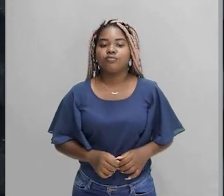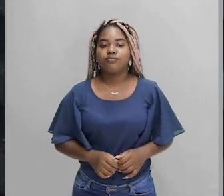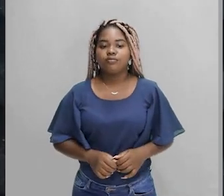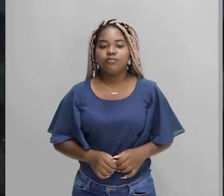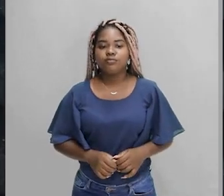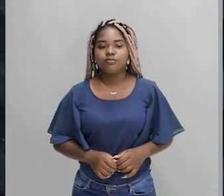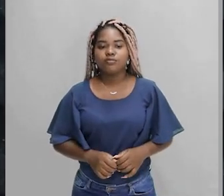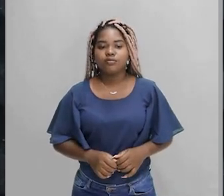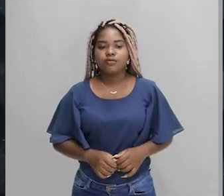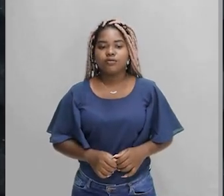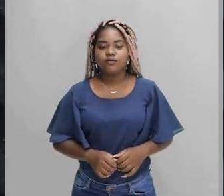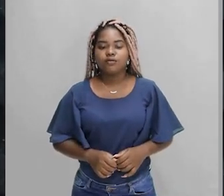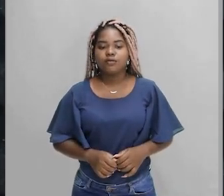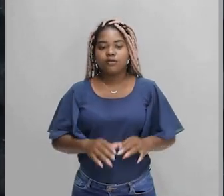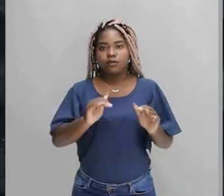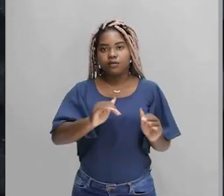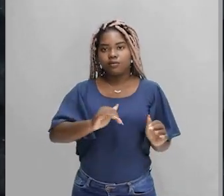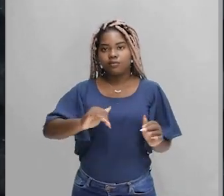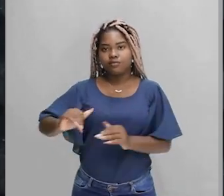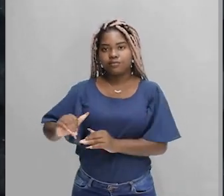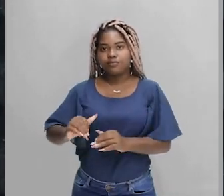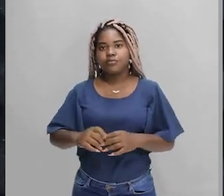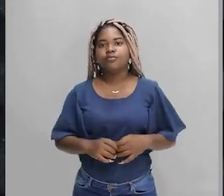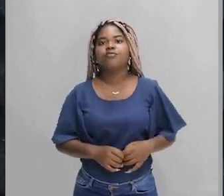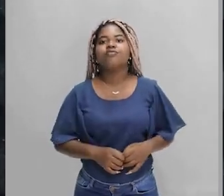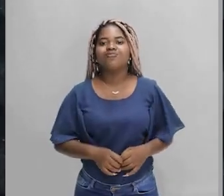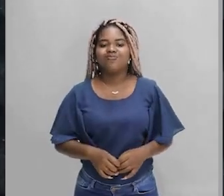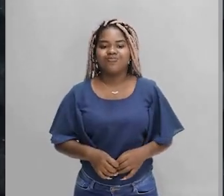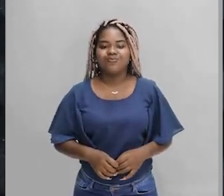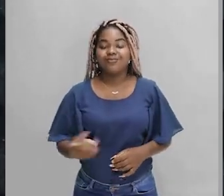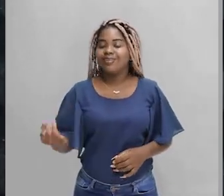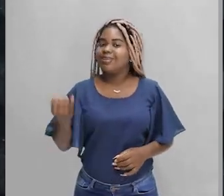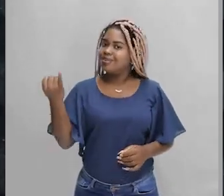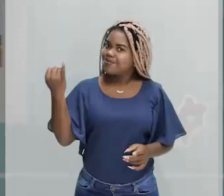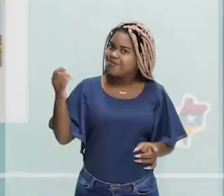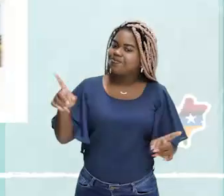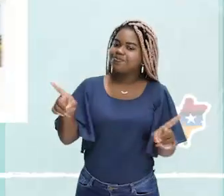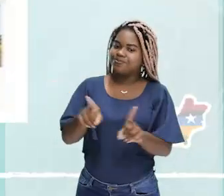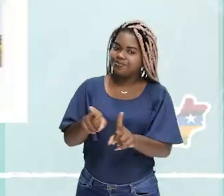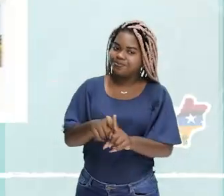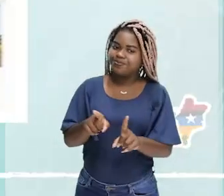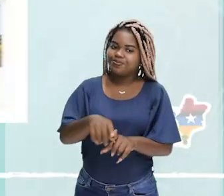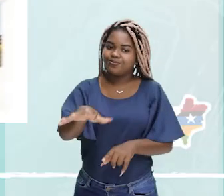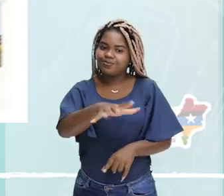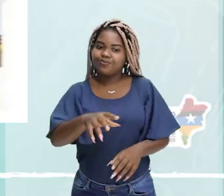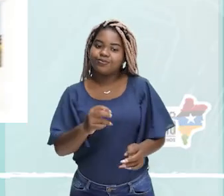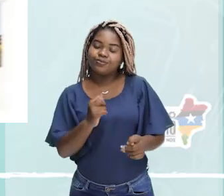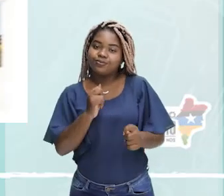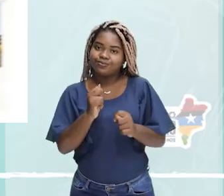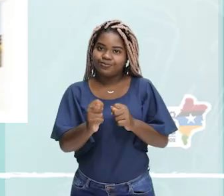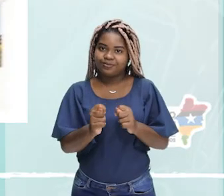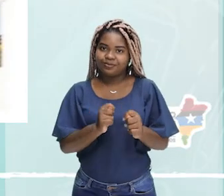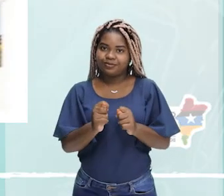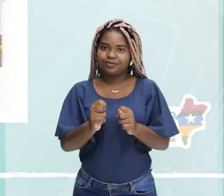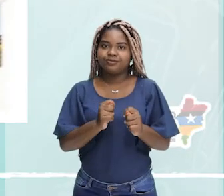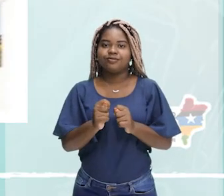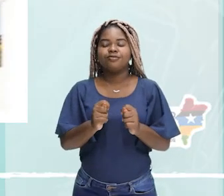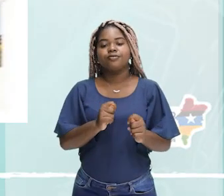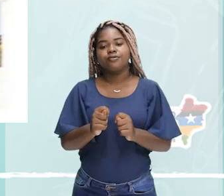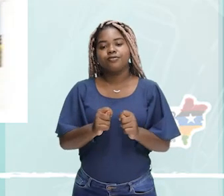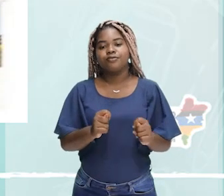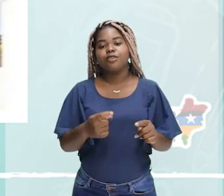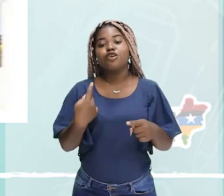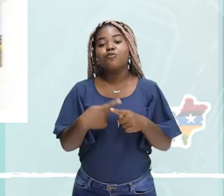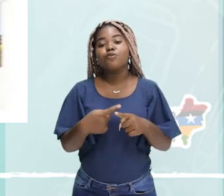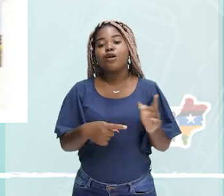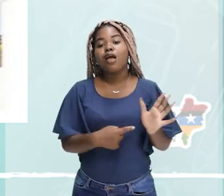gente já antecipa. Continuando, né, são importantes áreas econômicas, tá? Por